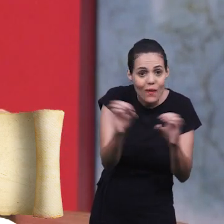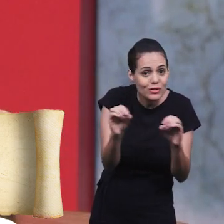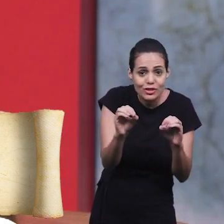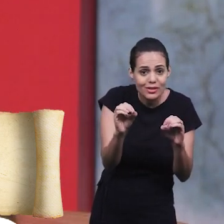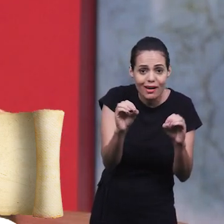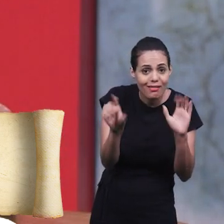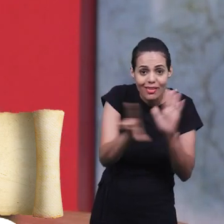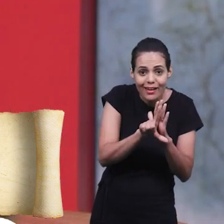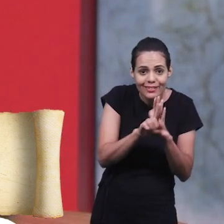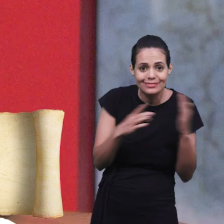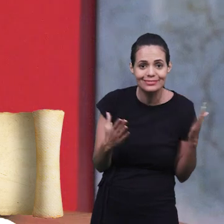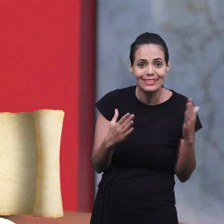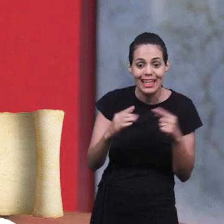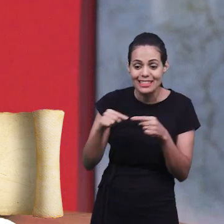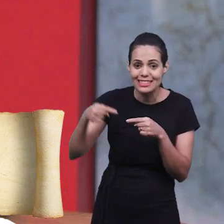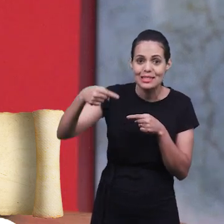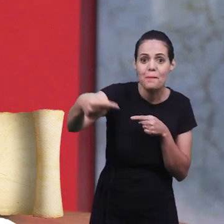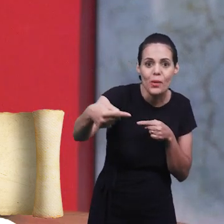imputado como justiça.